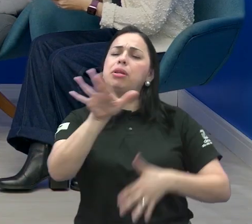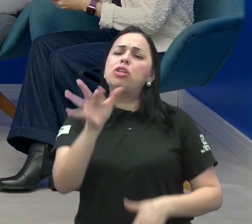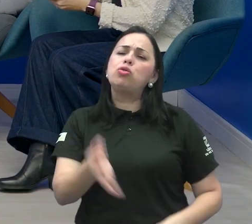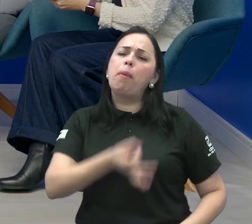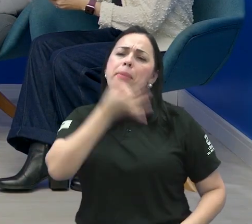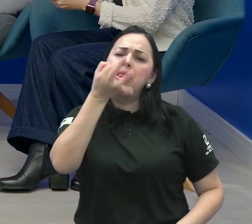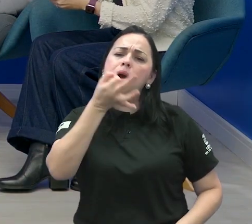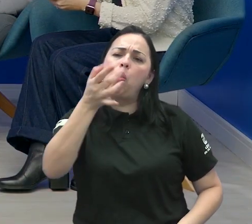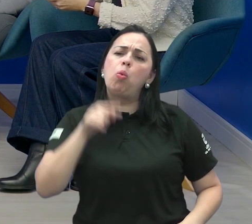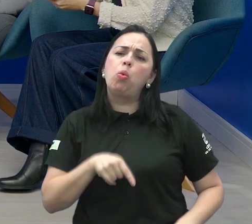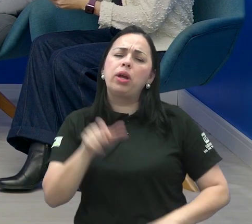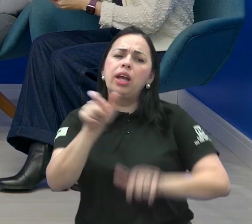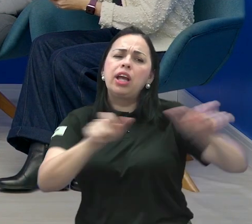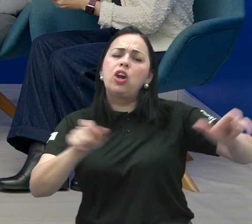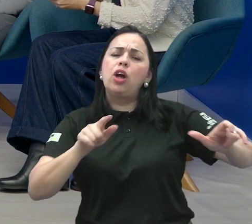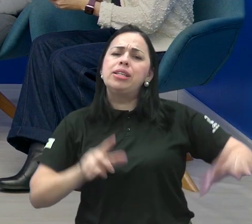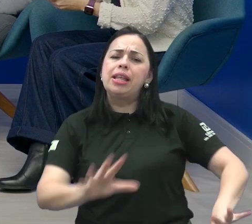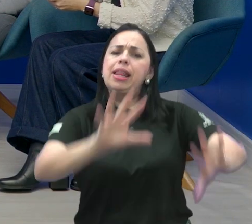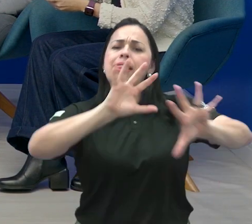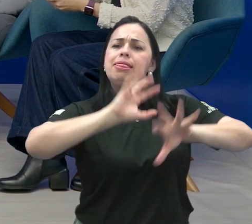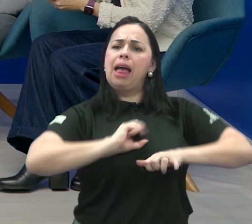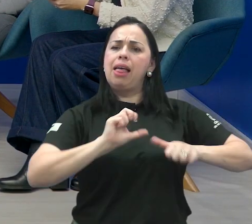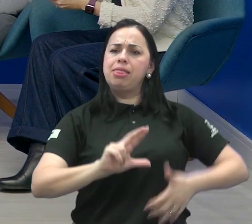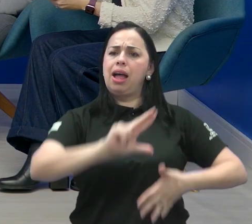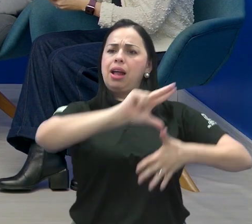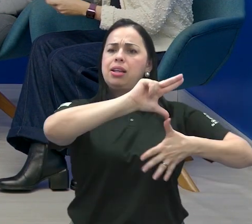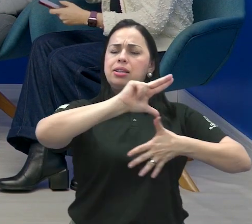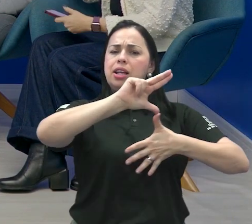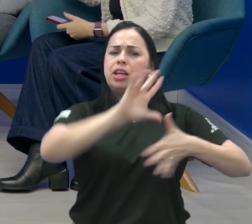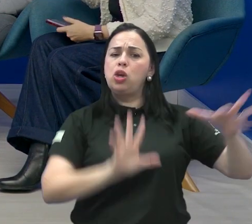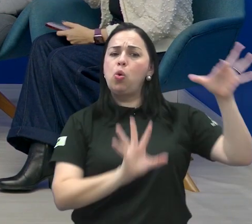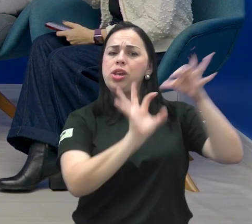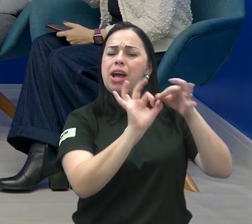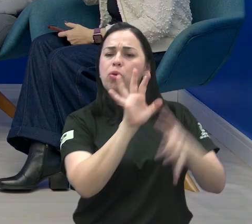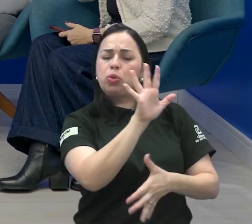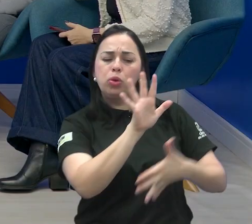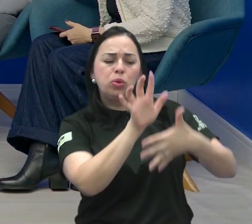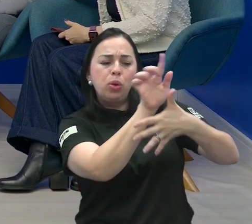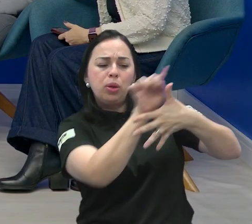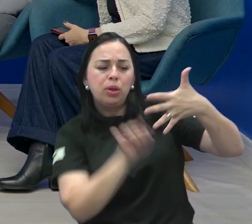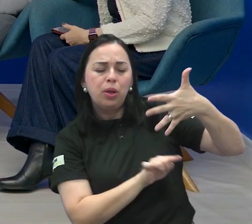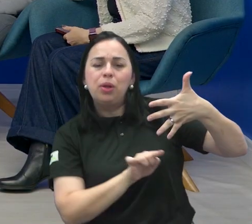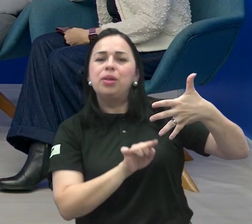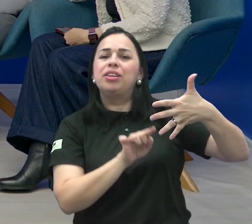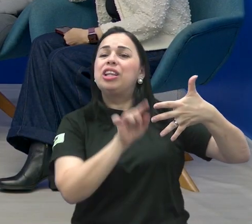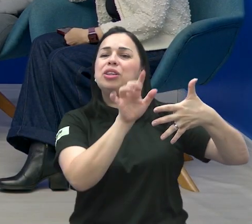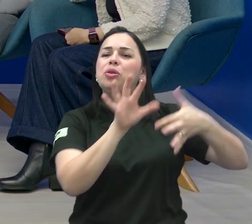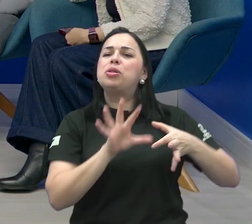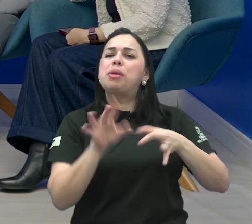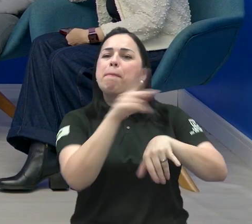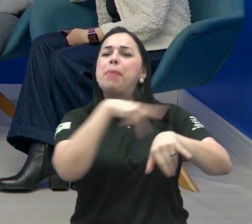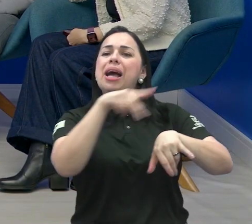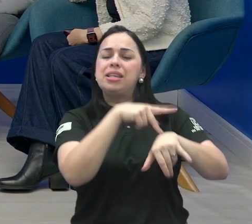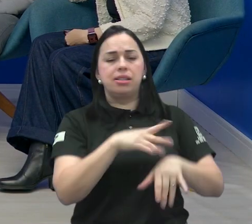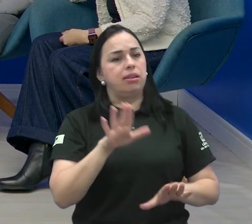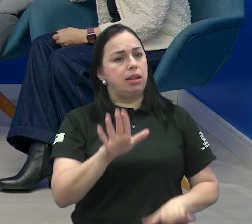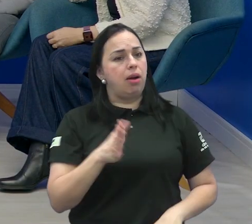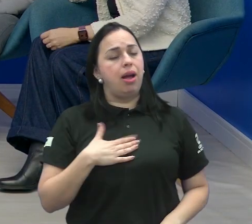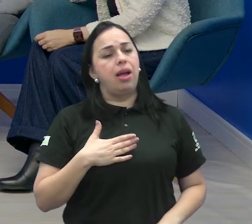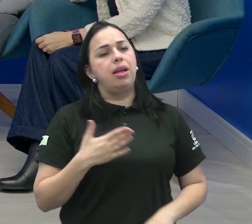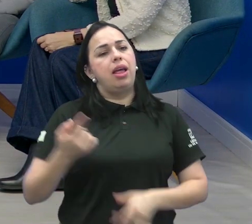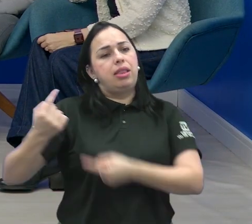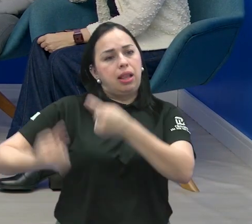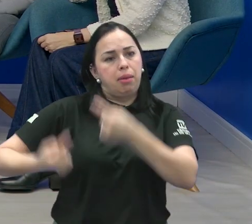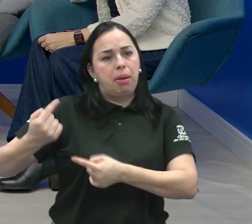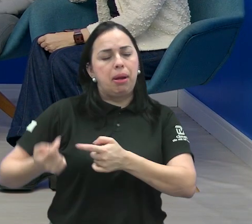sua opinião, o que falta para que nós tenhamos mais integração com os demais países da América Latina? Eu acho que é uma questão de postura